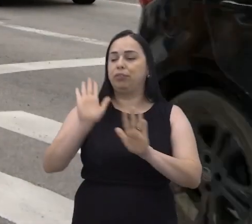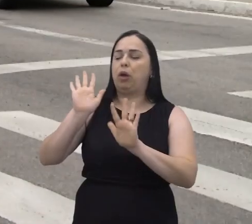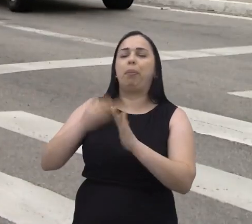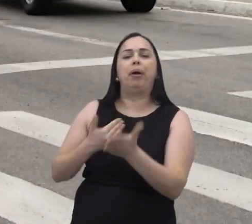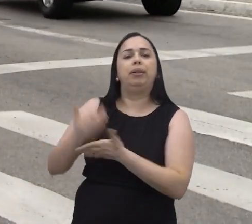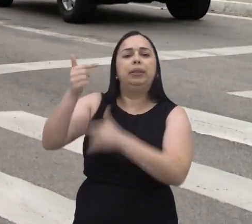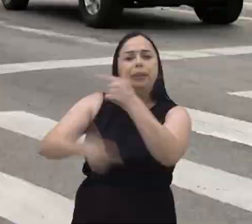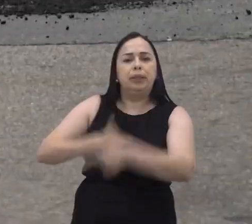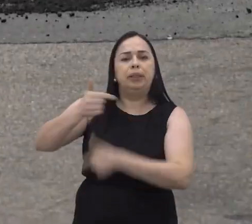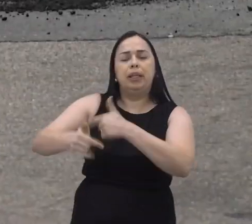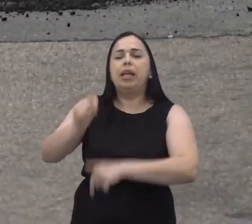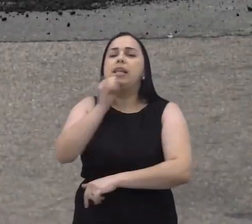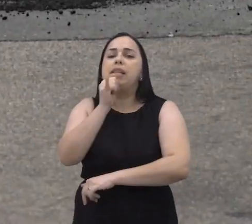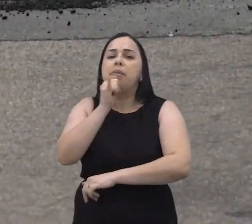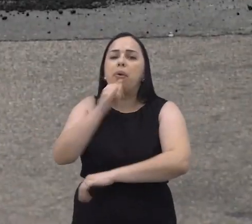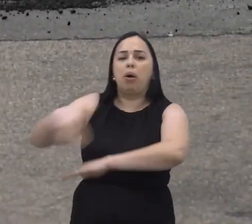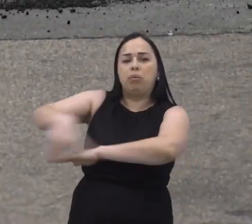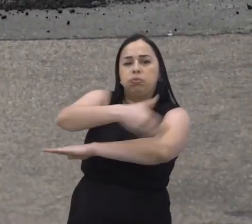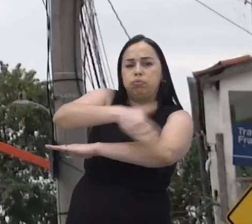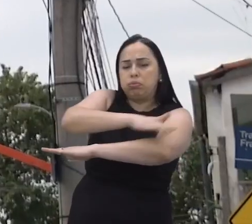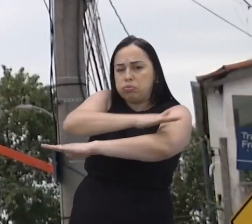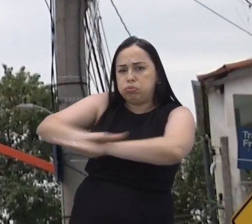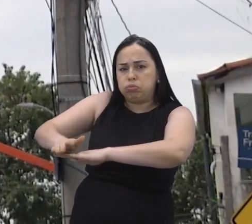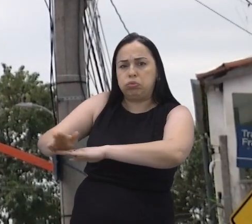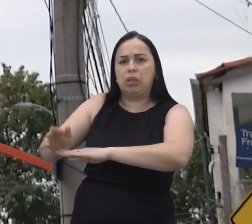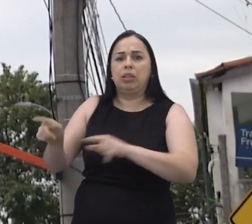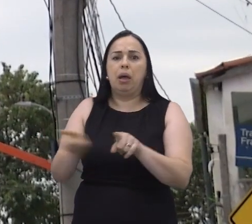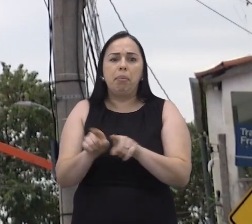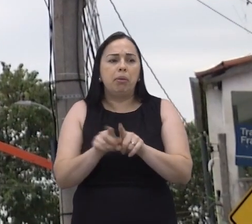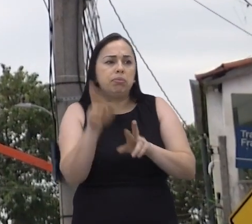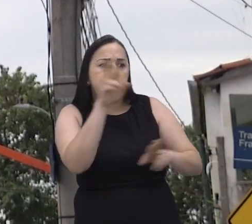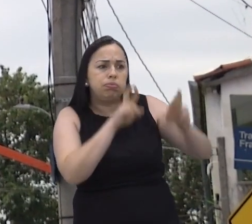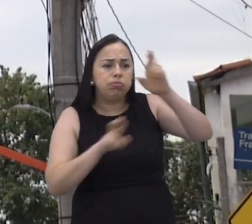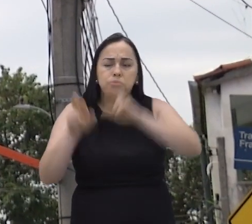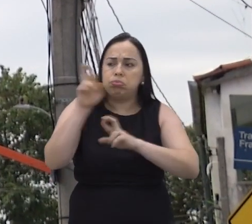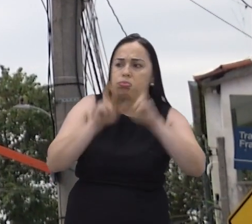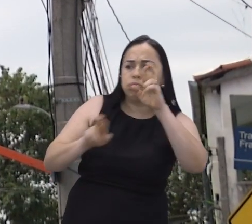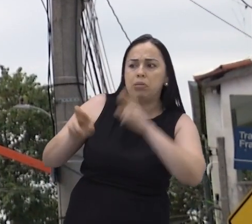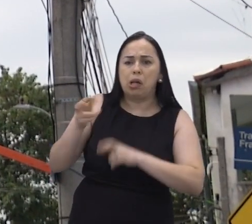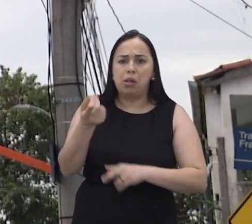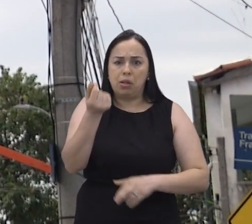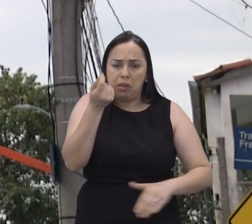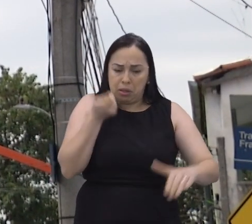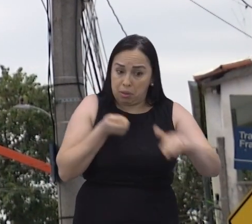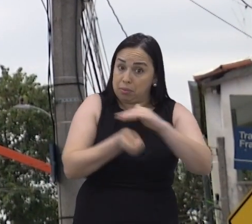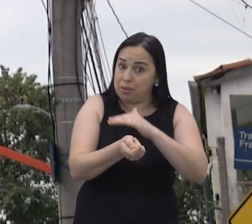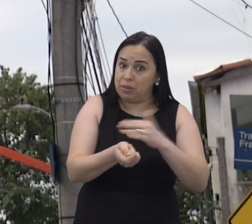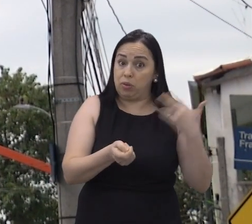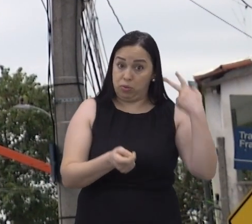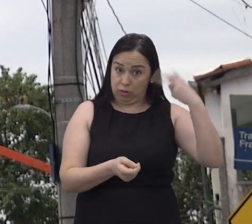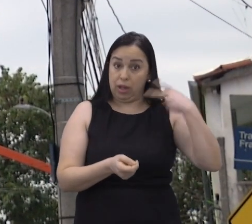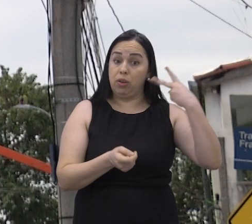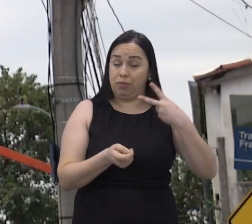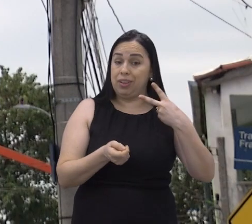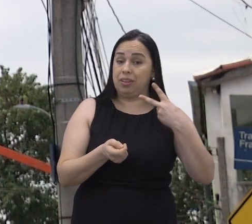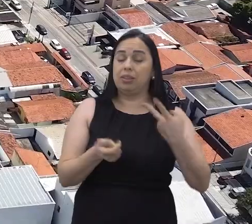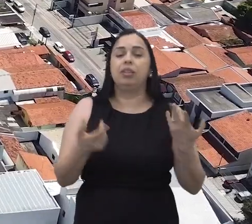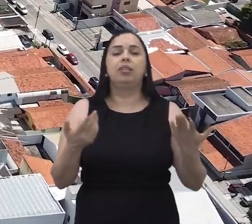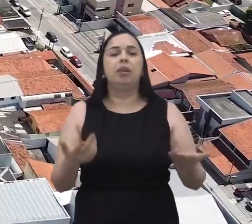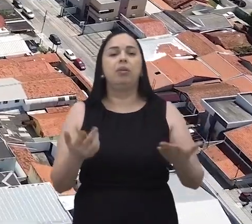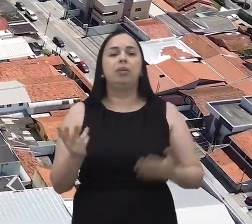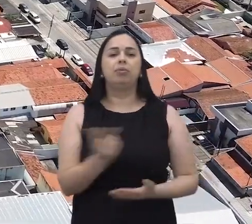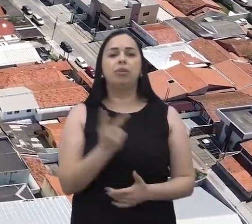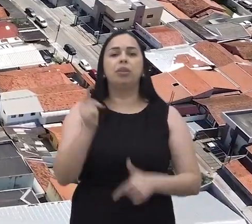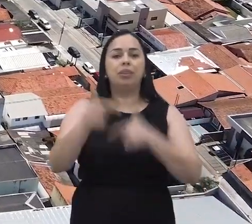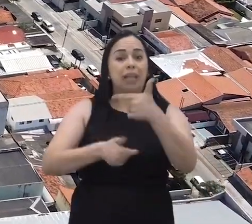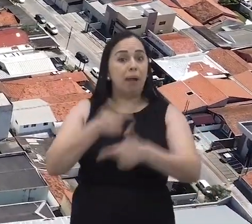Desde pavimentar ruas, no caso do prefeito, até fiscalizar a boa aplicação dos recursos públicos, no caso dos vereadores.